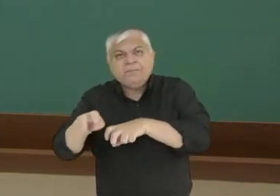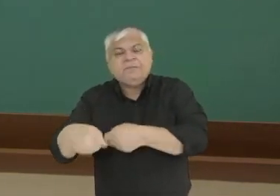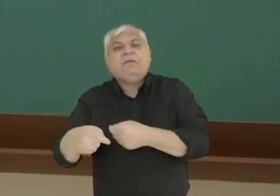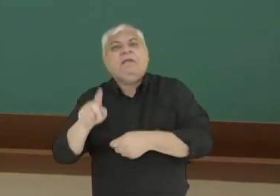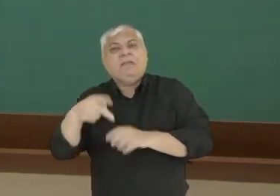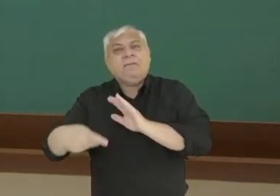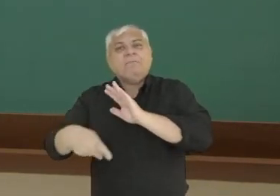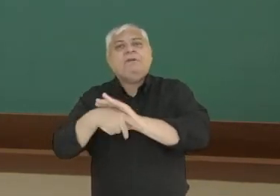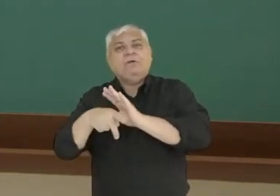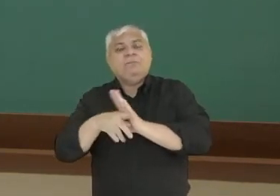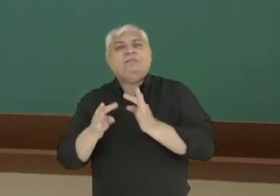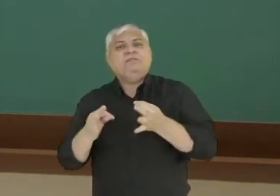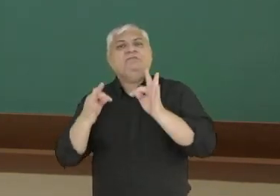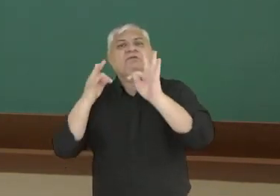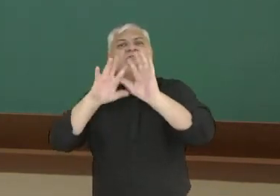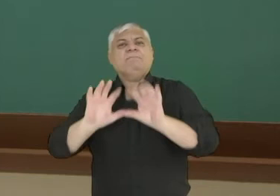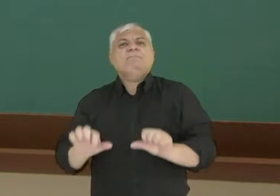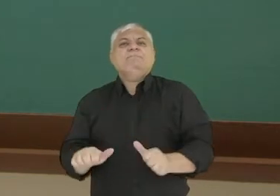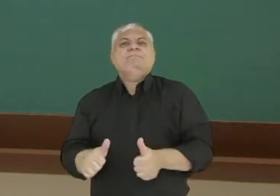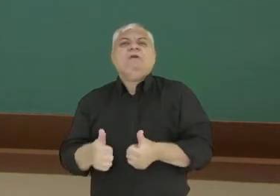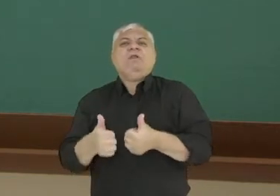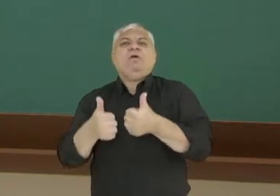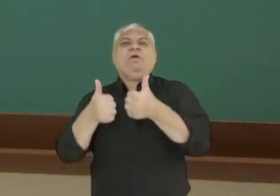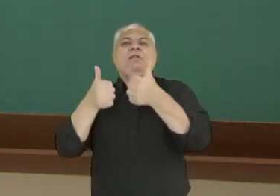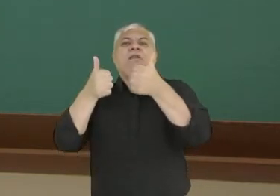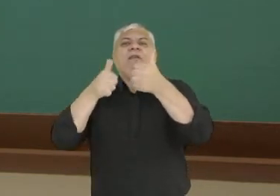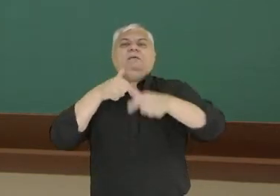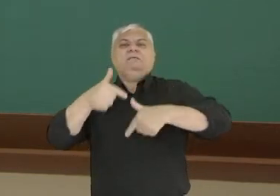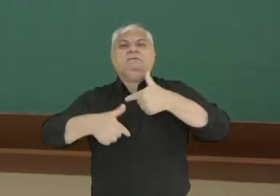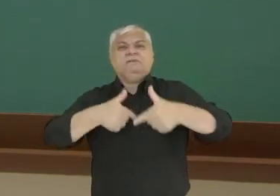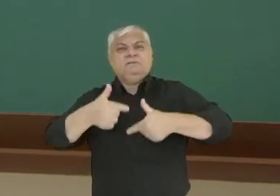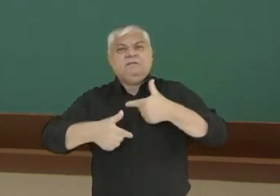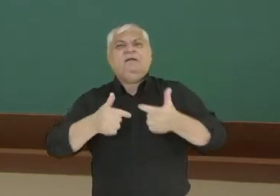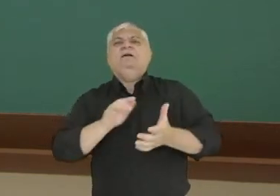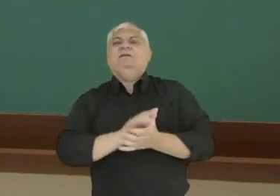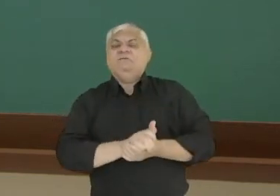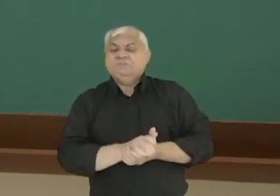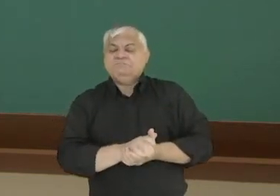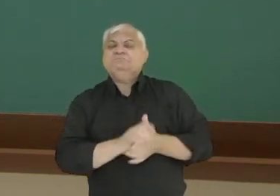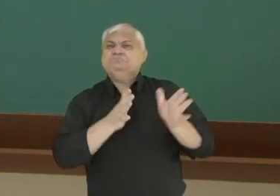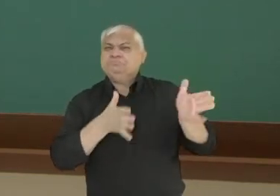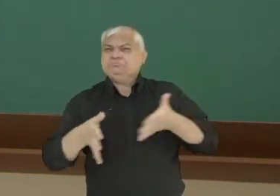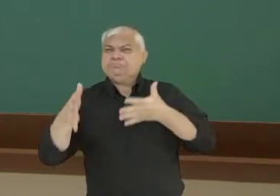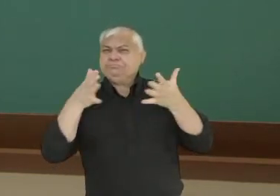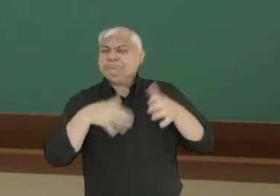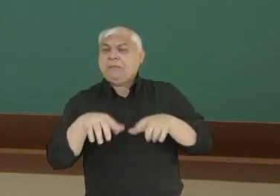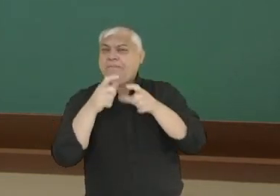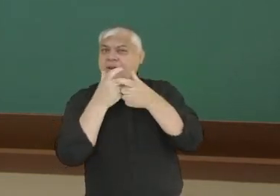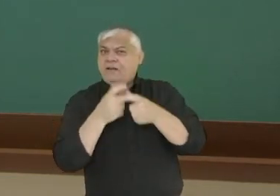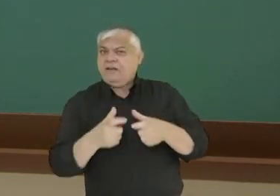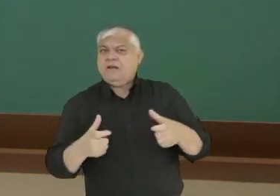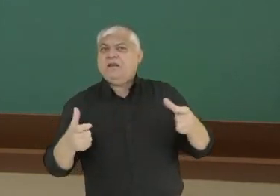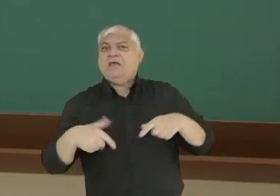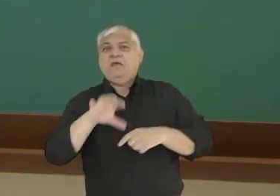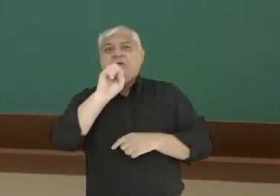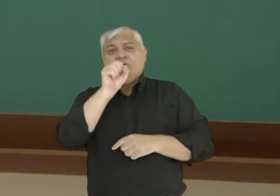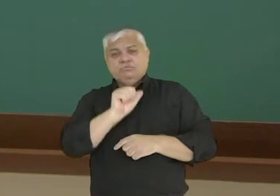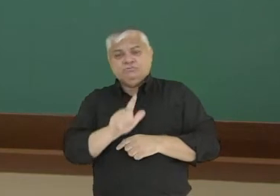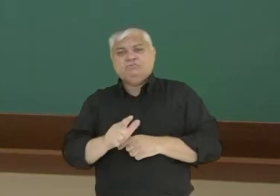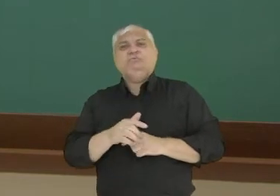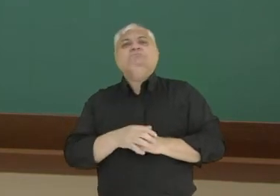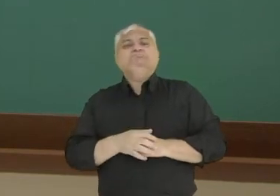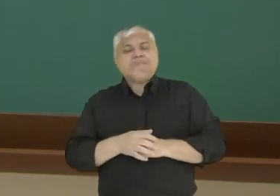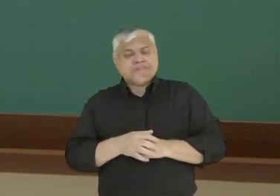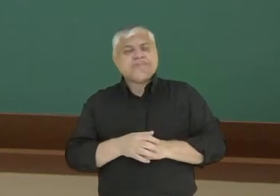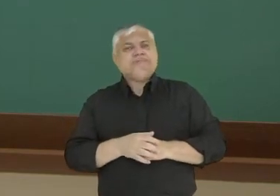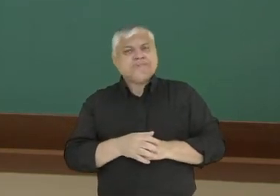de tecnologia para melhorar a atividade agropecuária para melhorar a produtividade agrícola na região sul e é cada